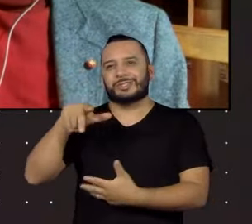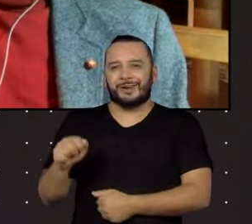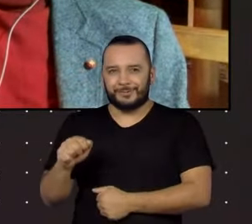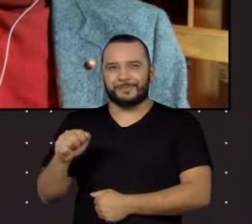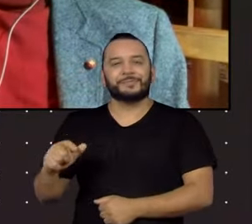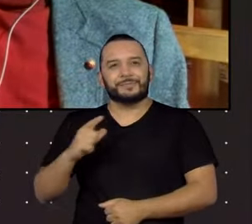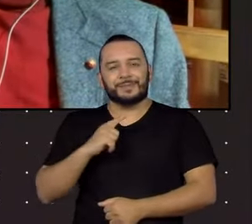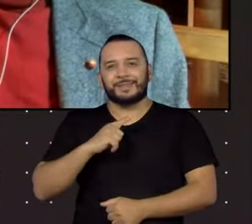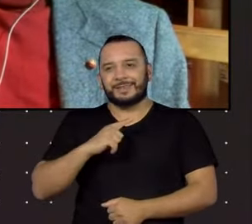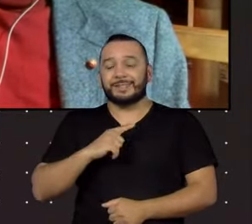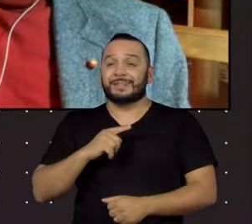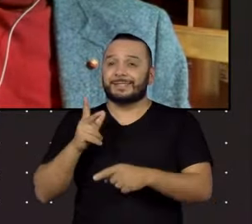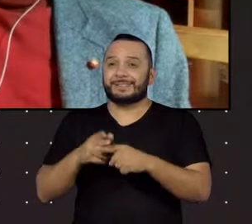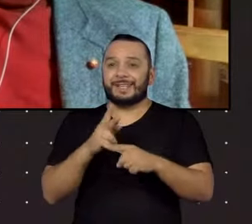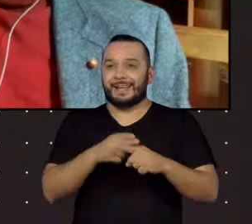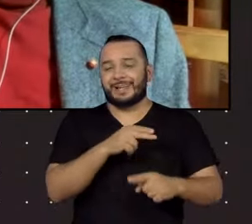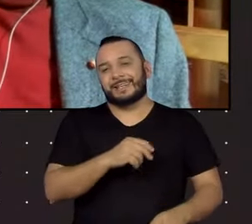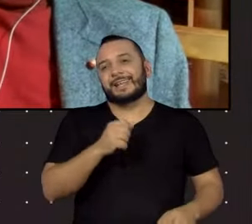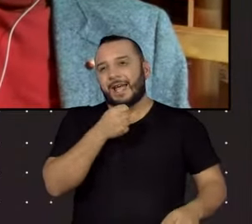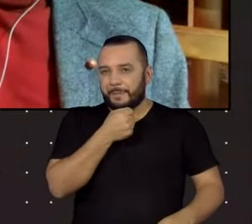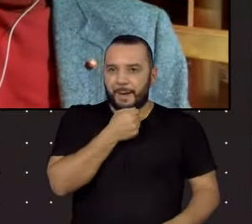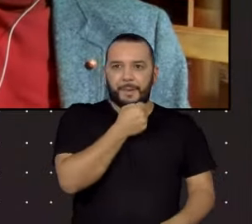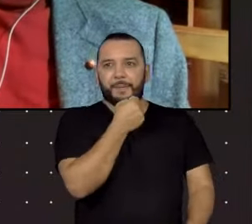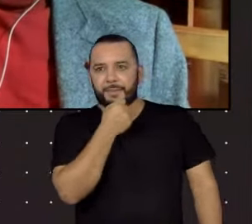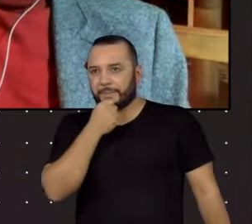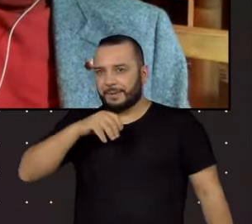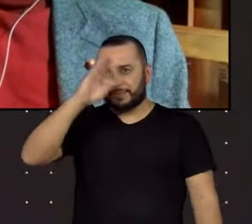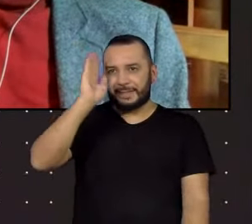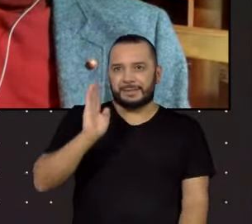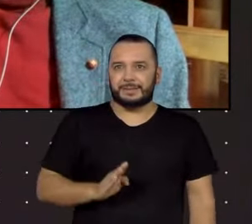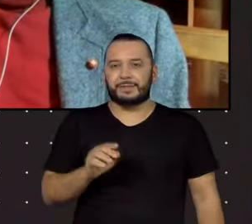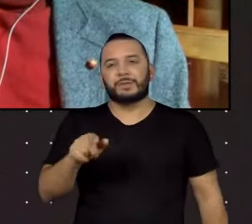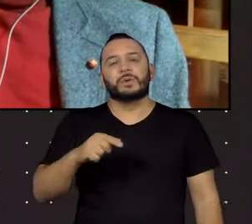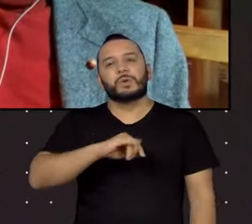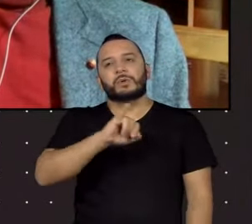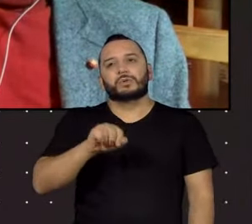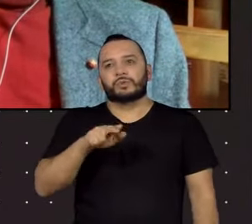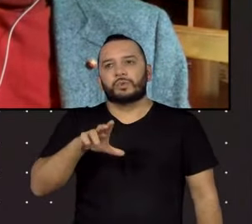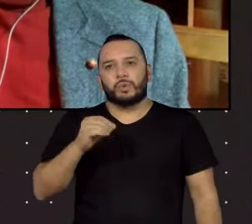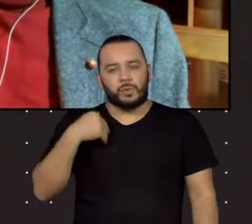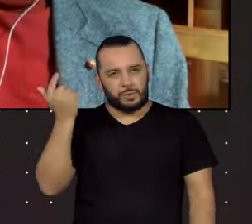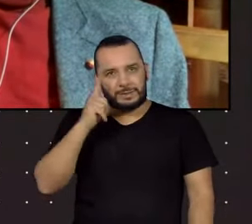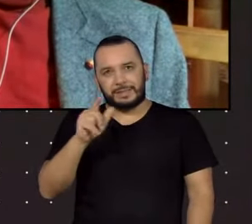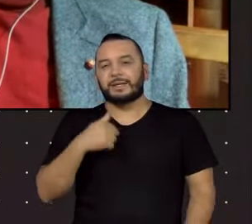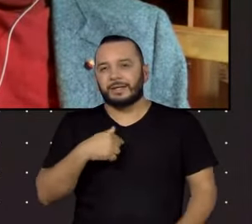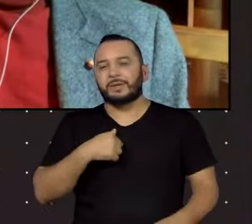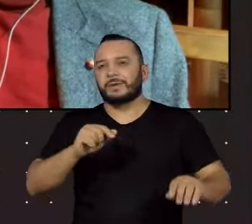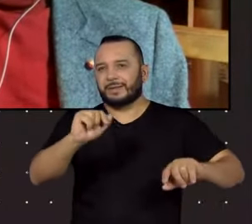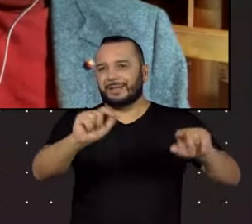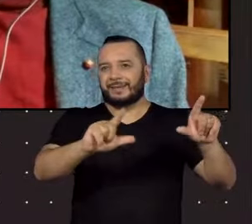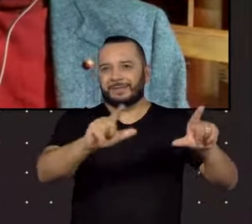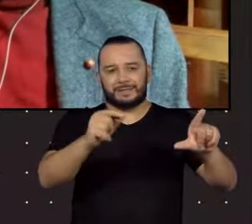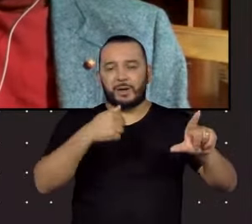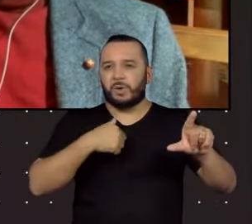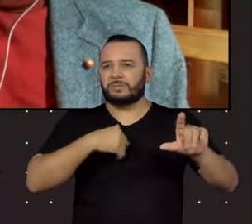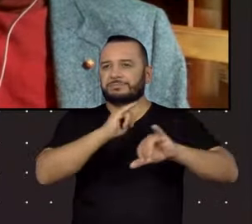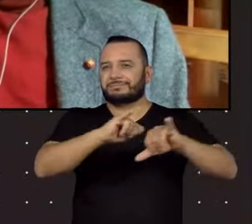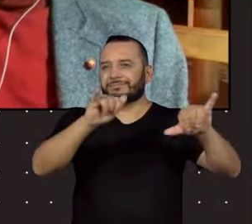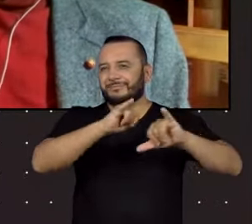série Canta Brasil, o Júlio conseguiu que a TV Sudwest Funk fizesse, ao longo de várias cidades e com